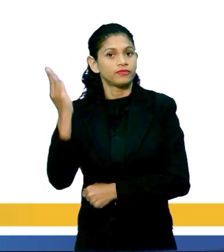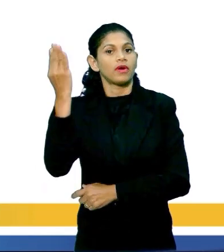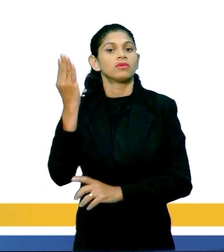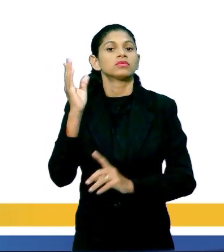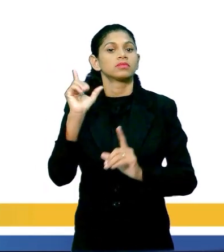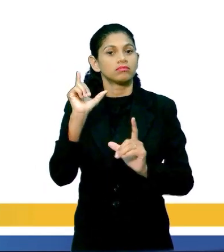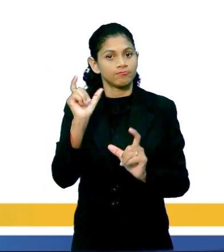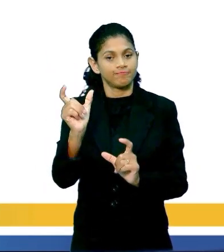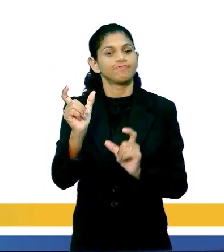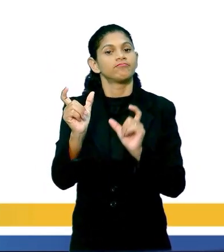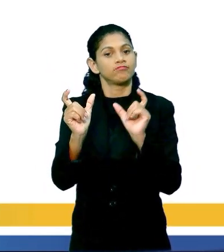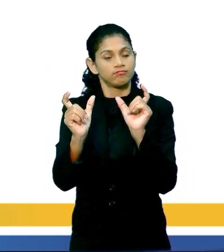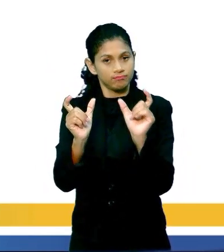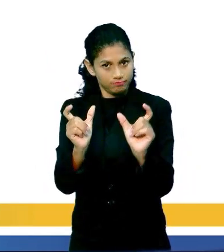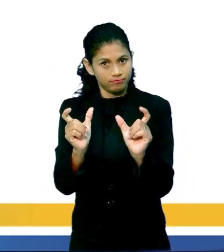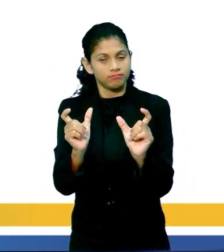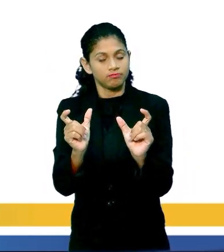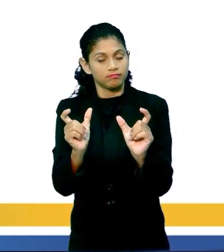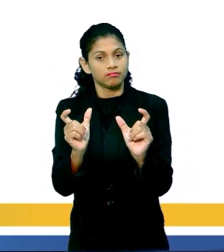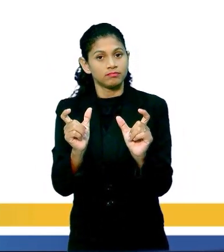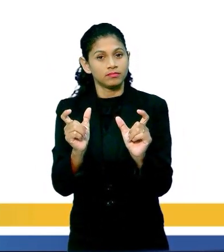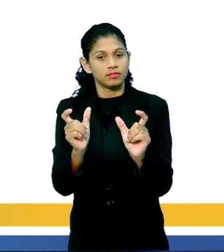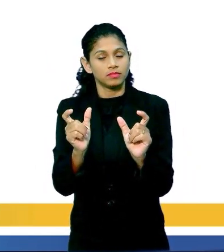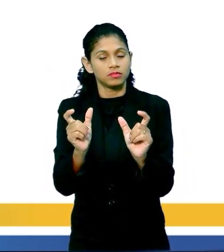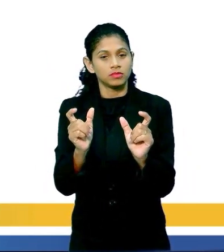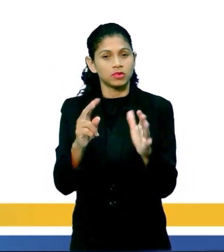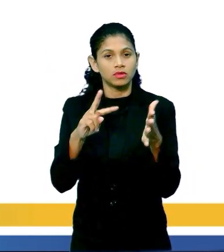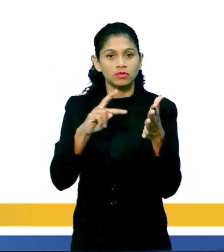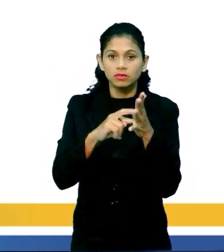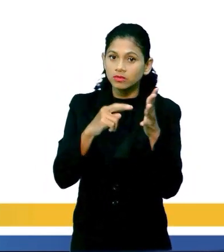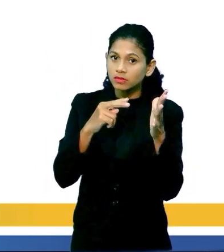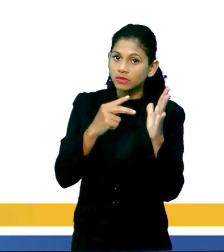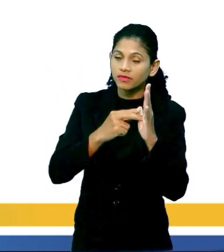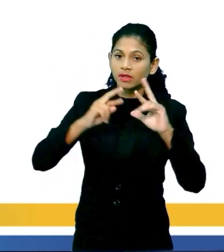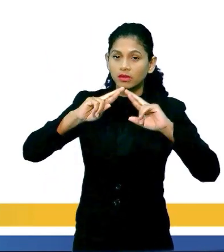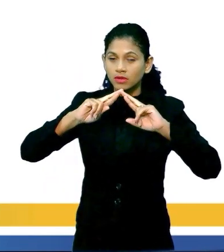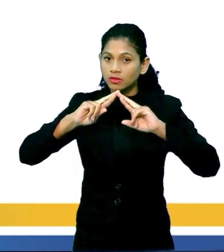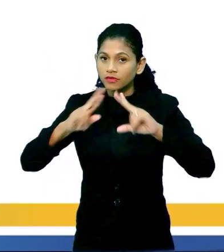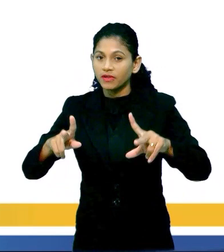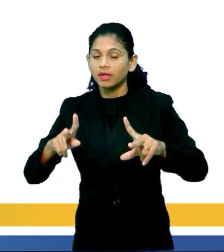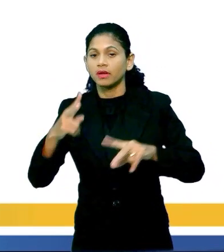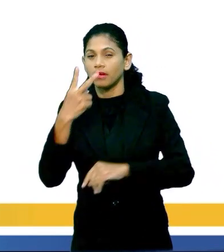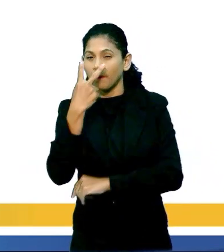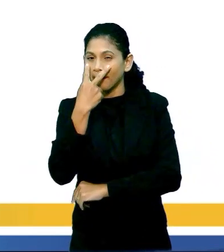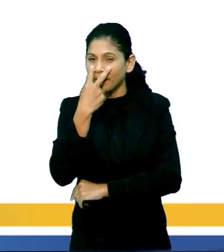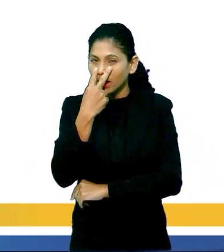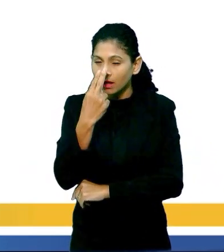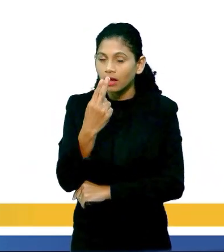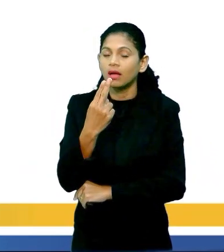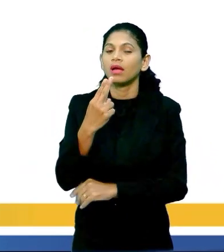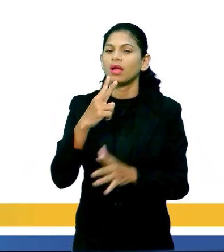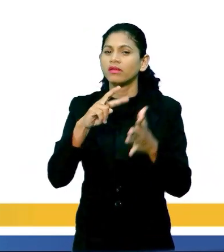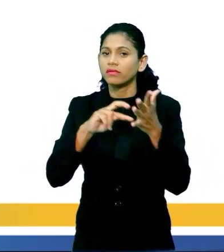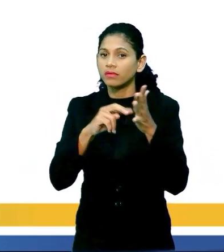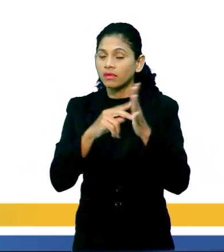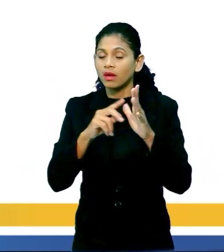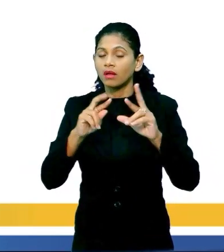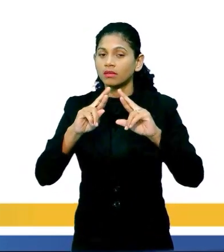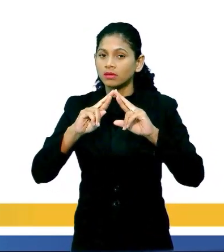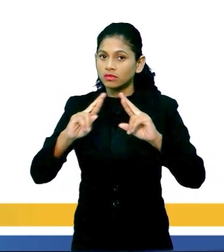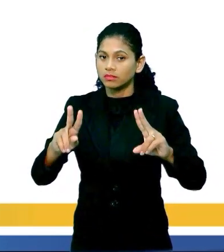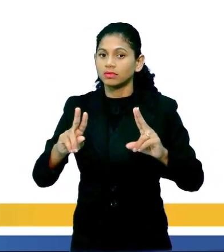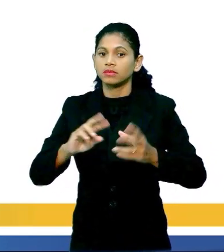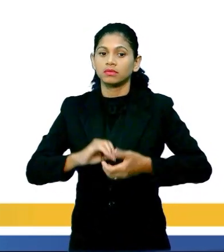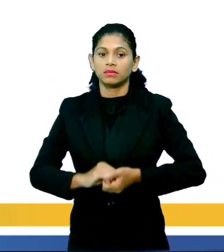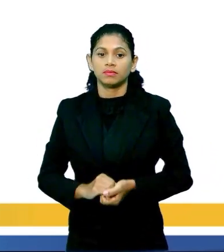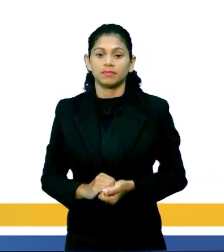aquelas palavras que têm um sentido completamente diferente, ok? Vocês aí em casa conseguiram